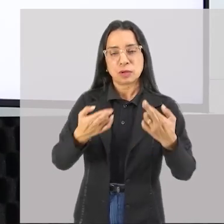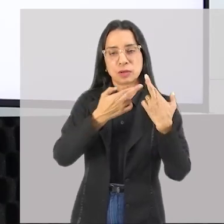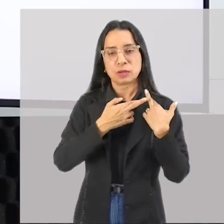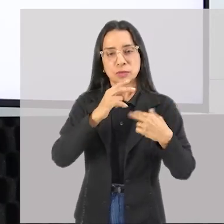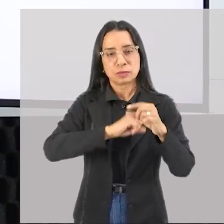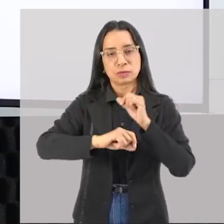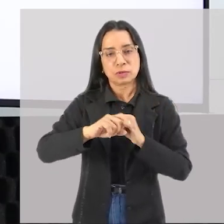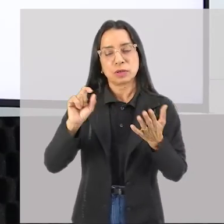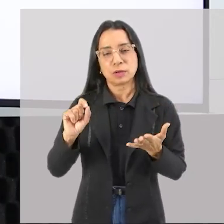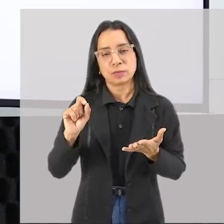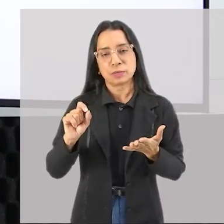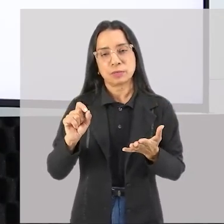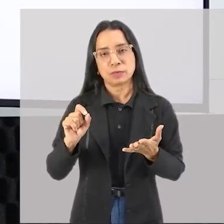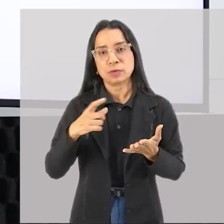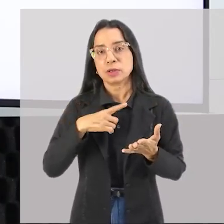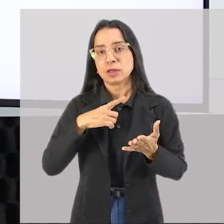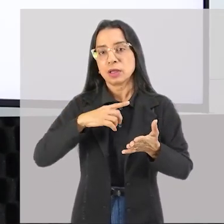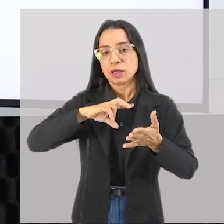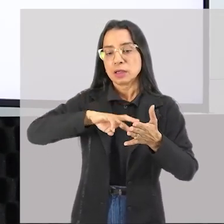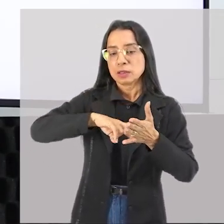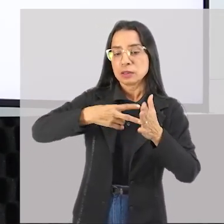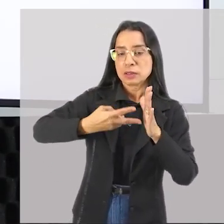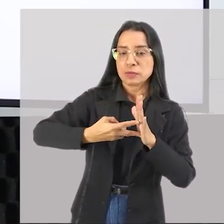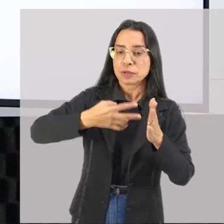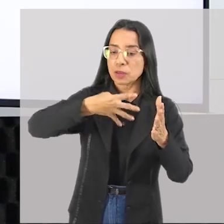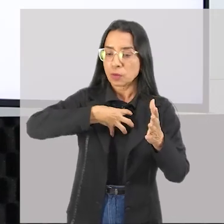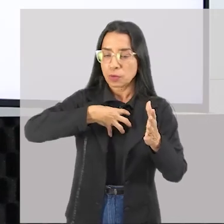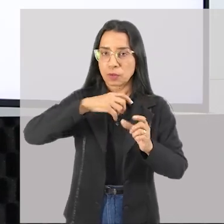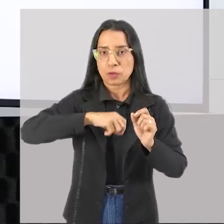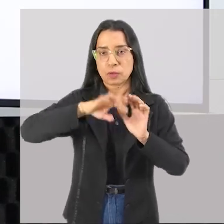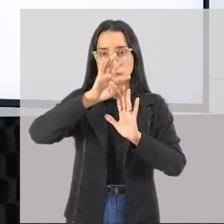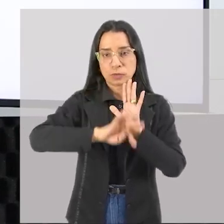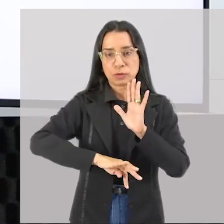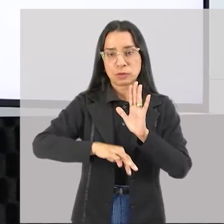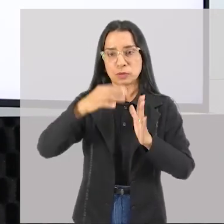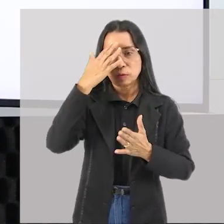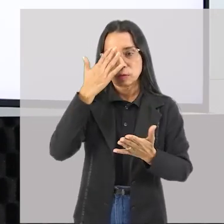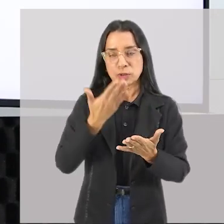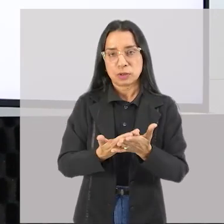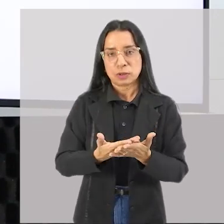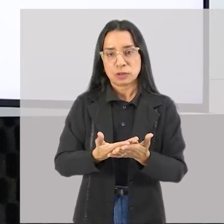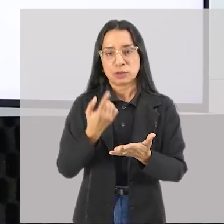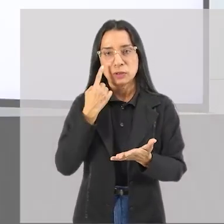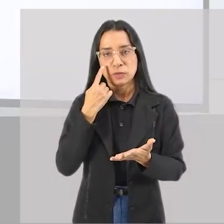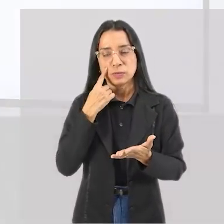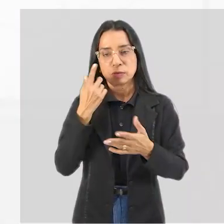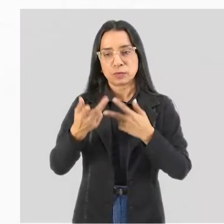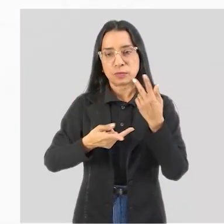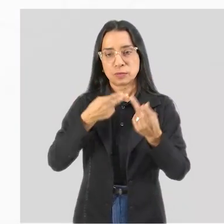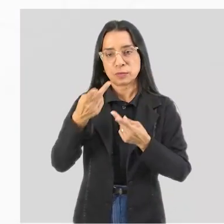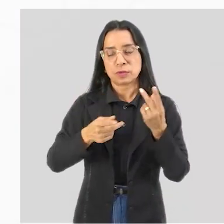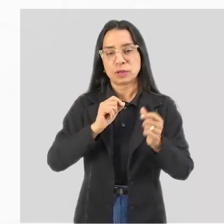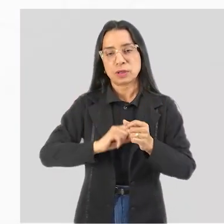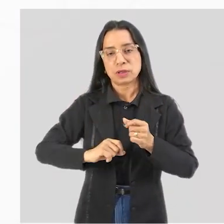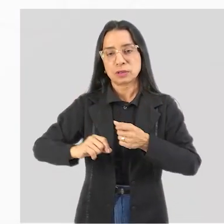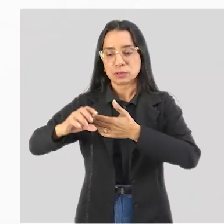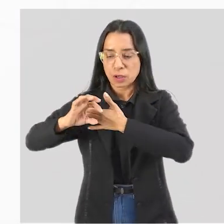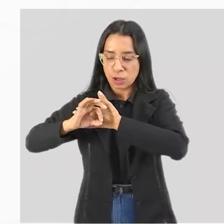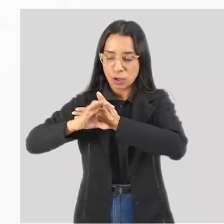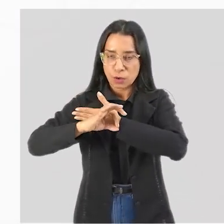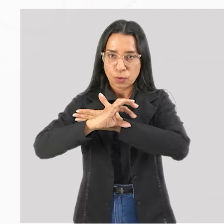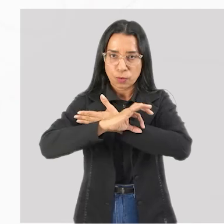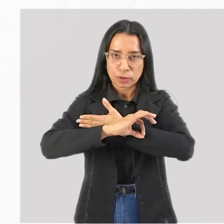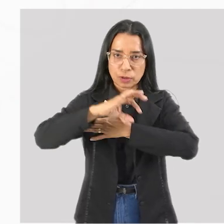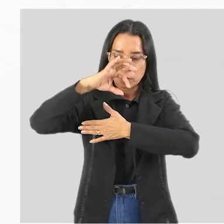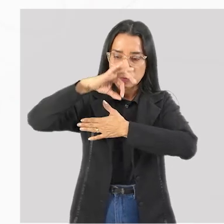responsáveis por oferecer sentido a um texto. Vocês com certeza já ouviram falar de coesão e coerência.